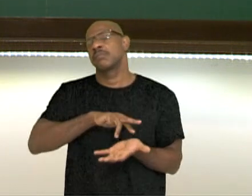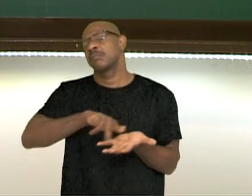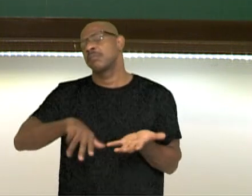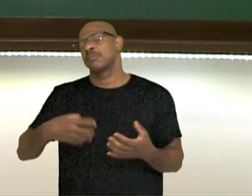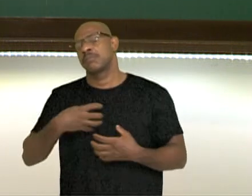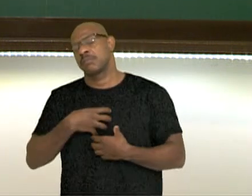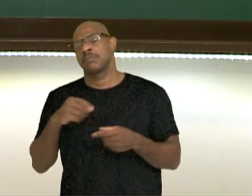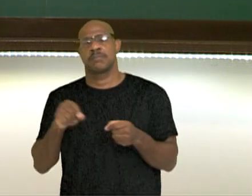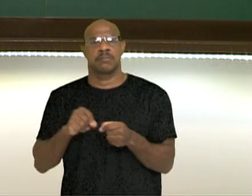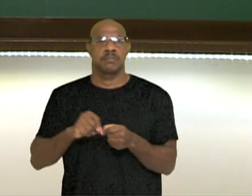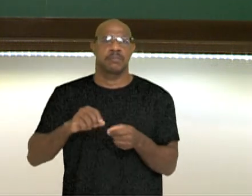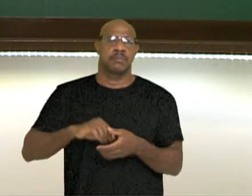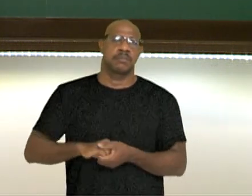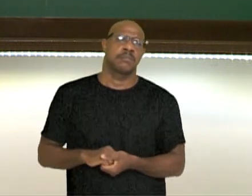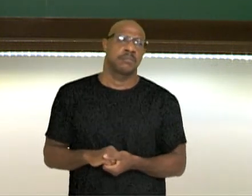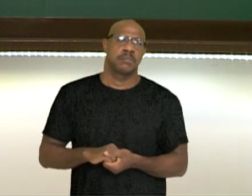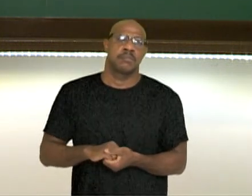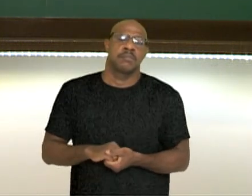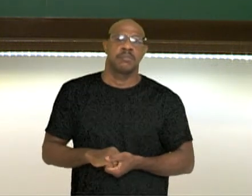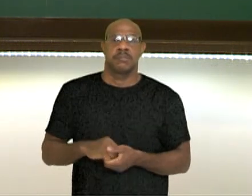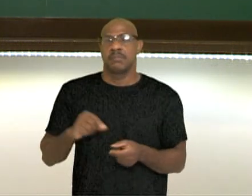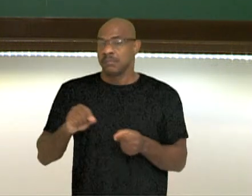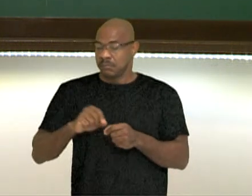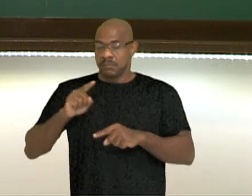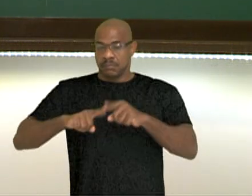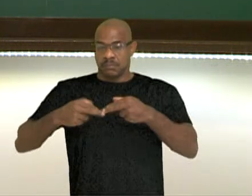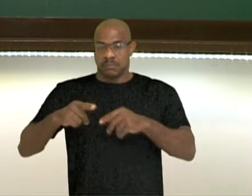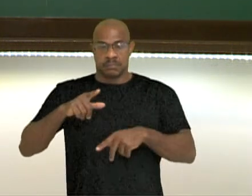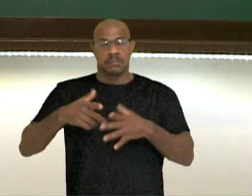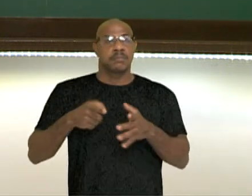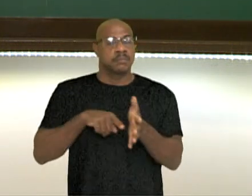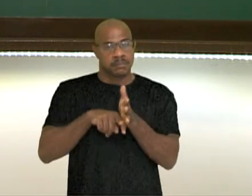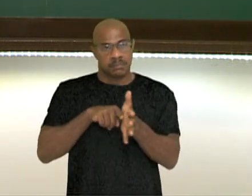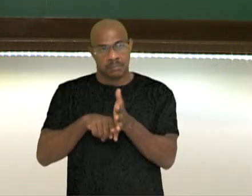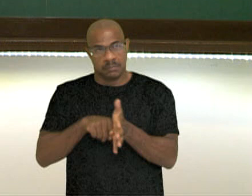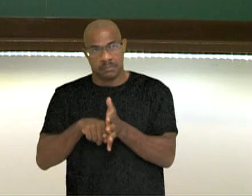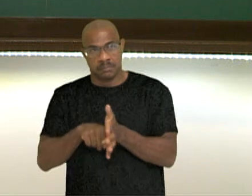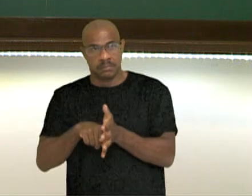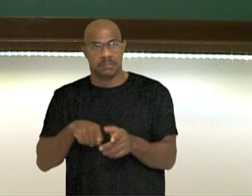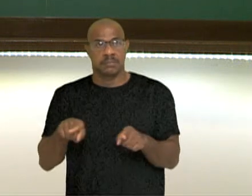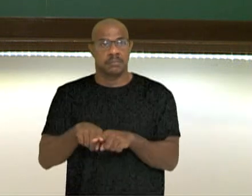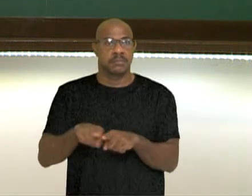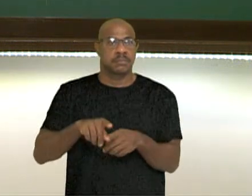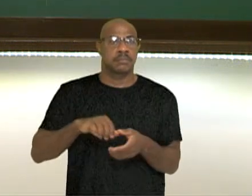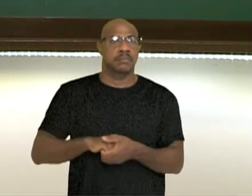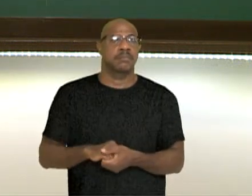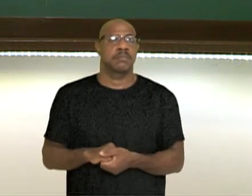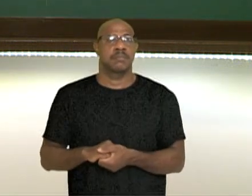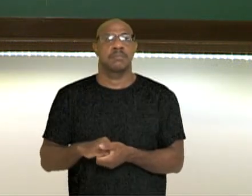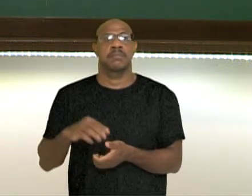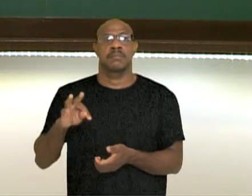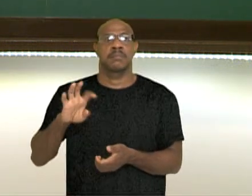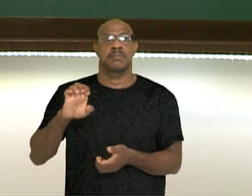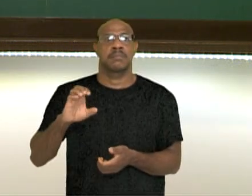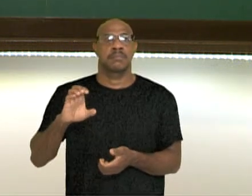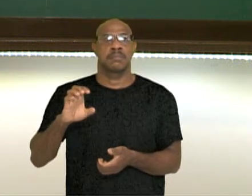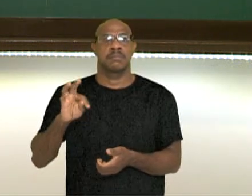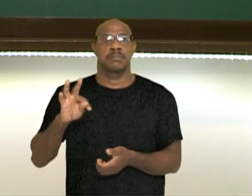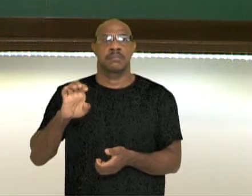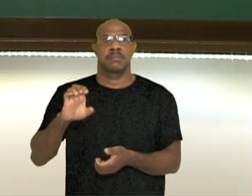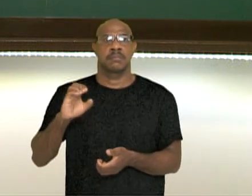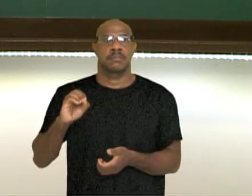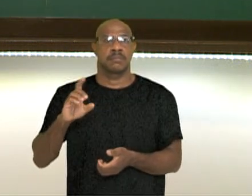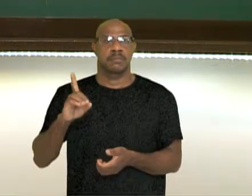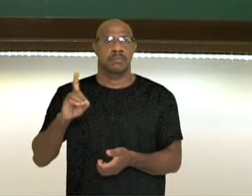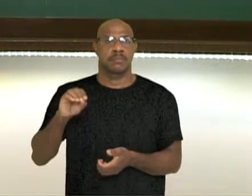você fazer, vale a pena, né? Providencia os materiais, pesquisa lá, usa mais ou menos a nossa ideia aqui, que você vai conseguir desenvolver aí